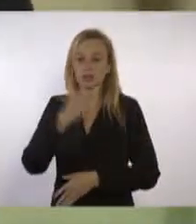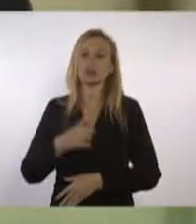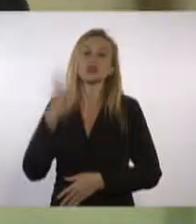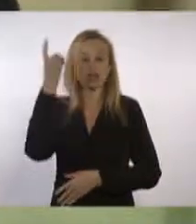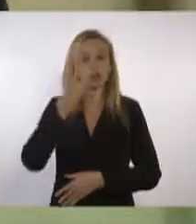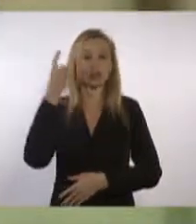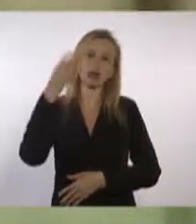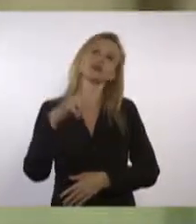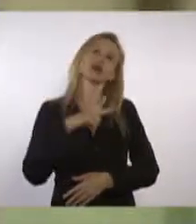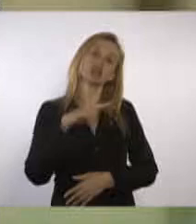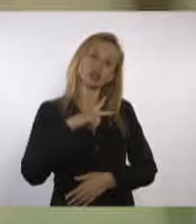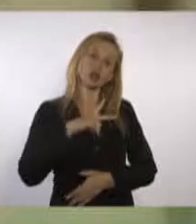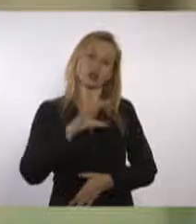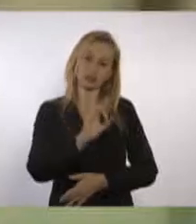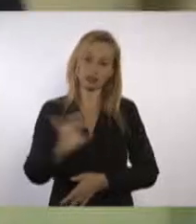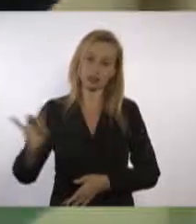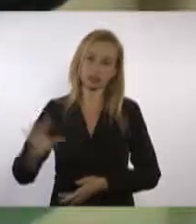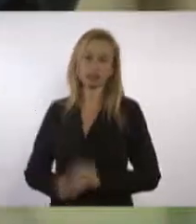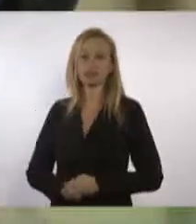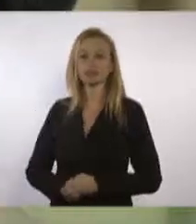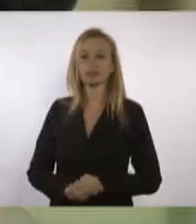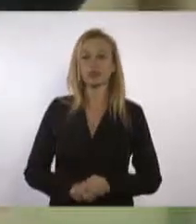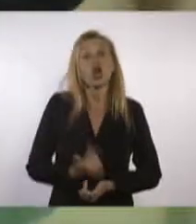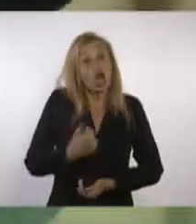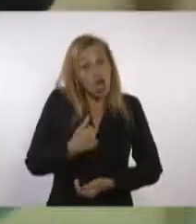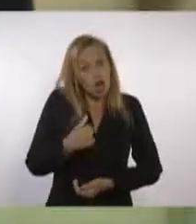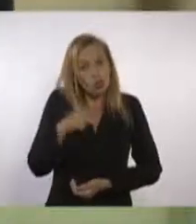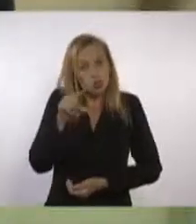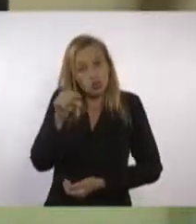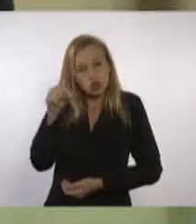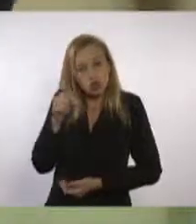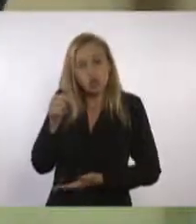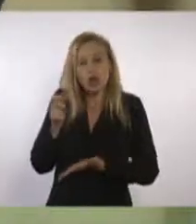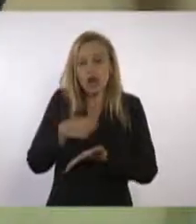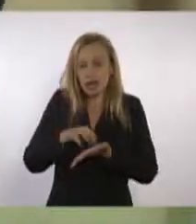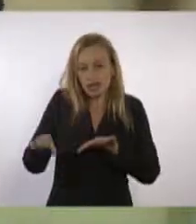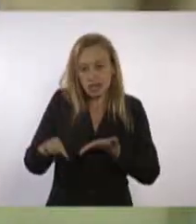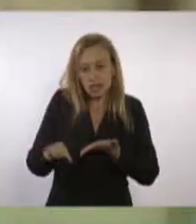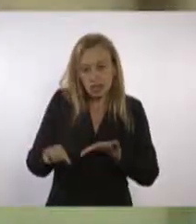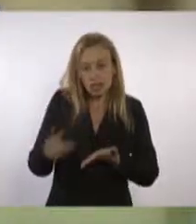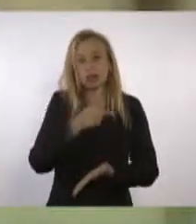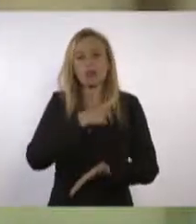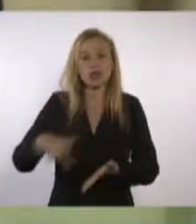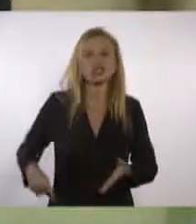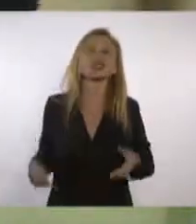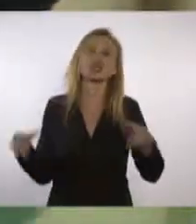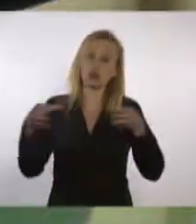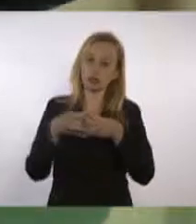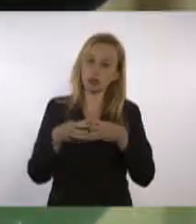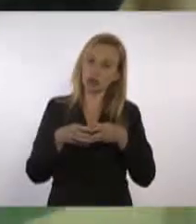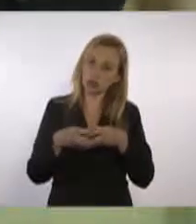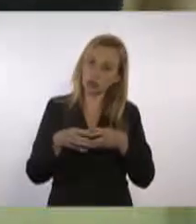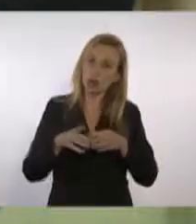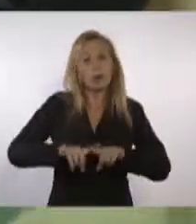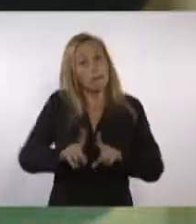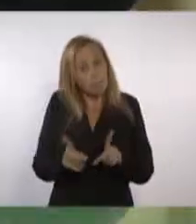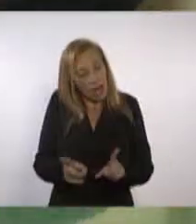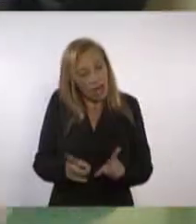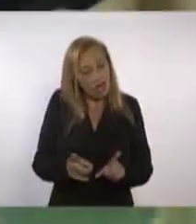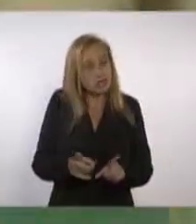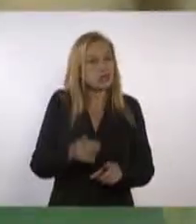individualmente. Eu prefiro assinar como presidente da comissão, etc, etc. Mas, se Vossa